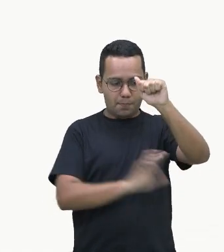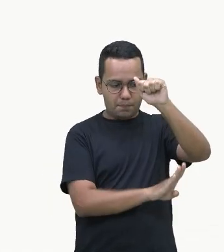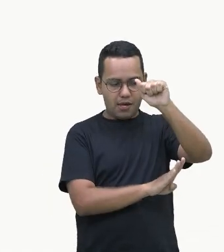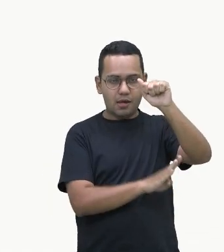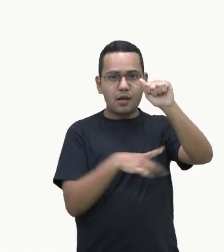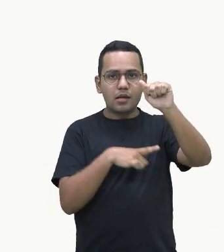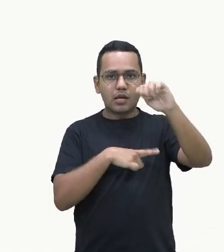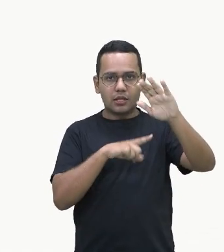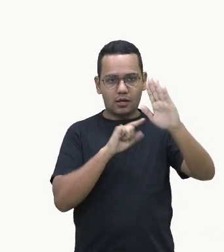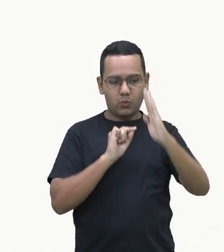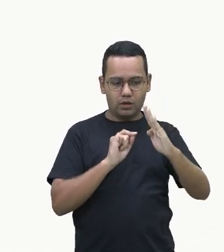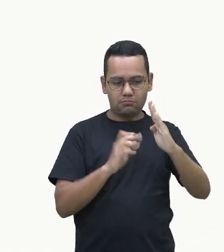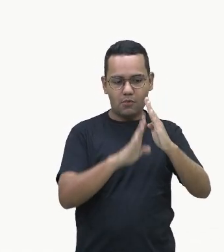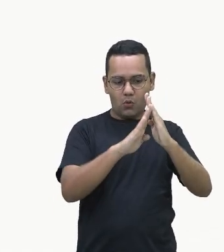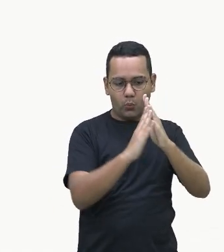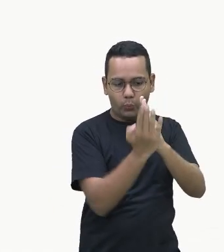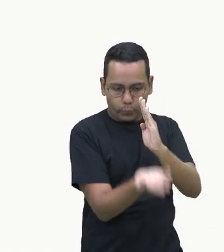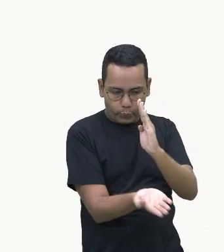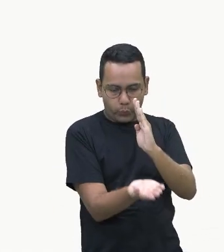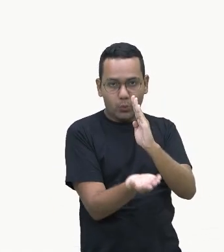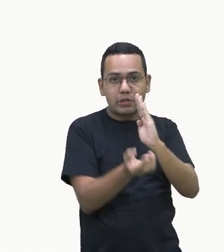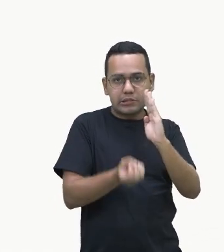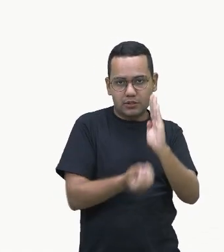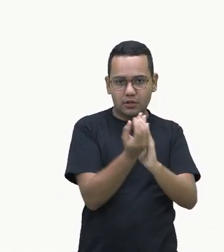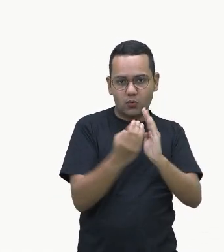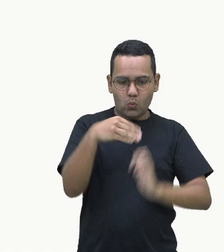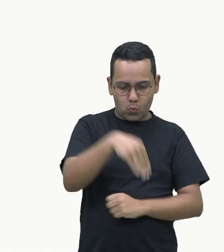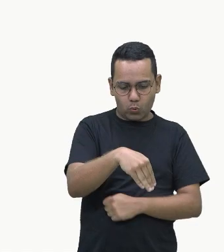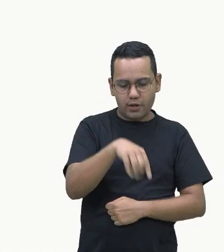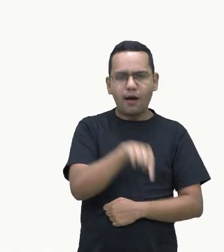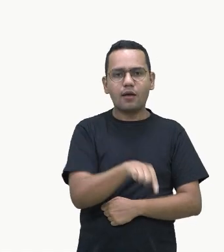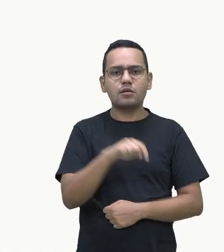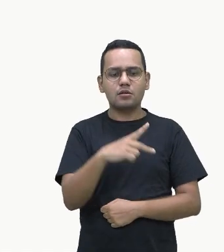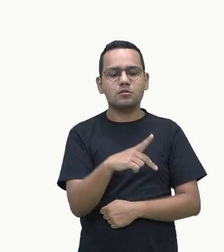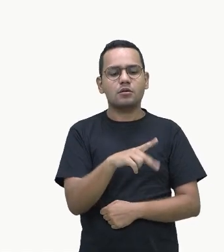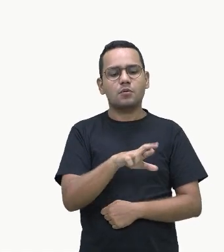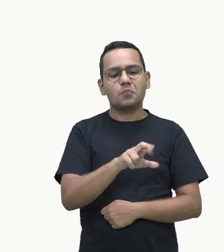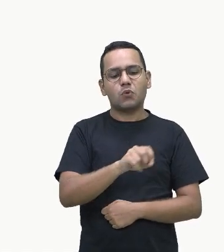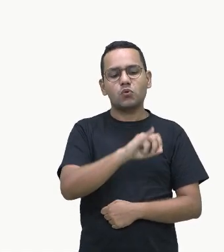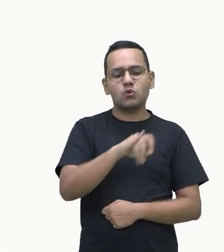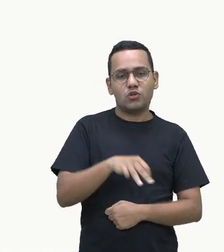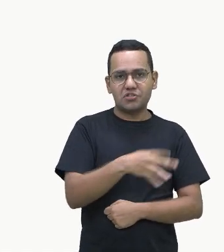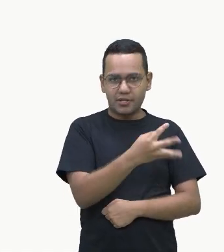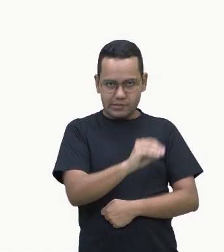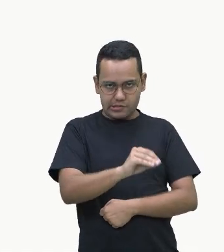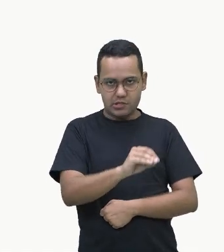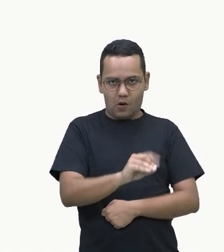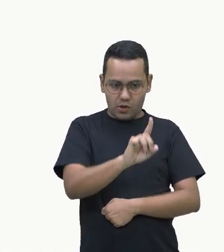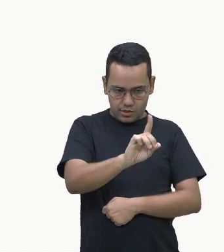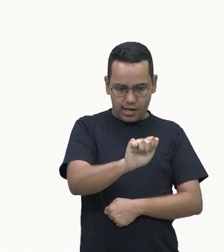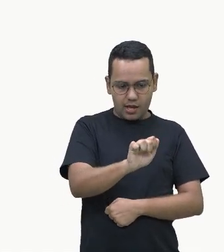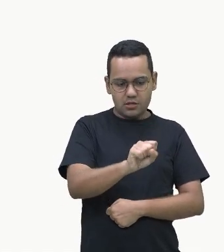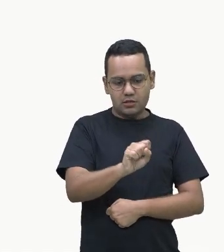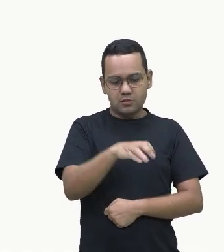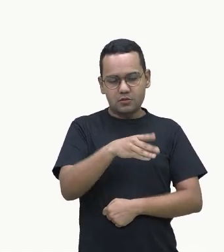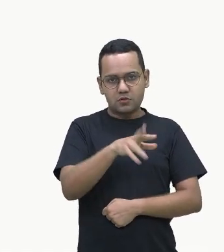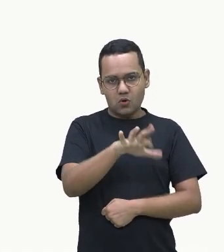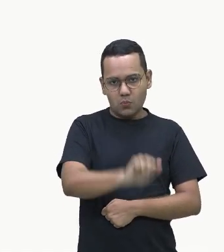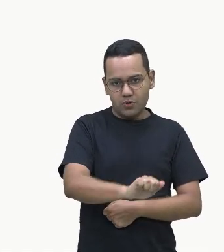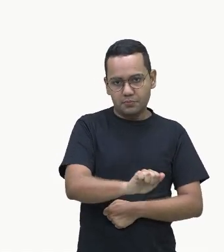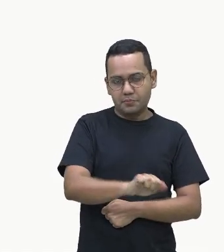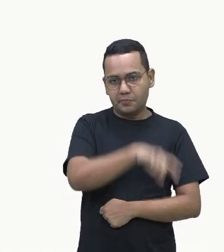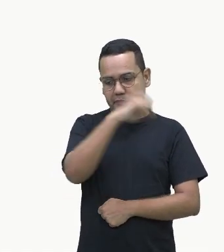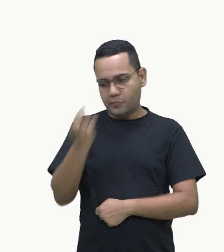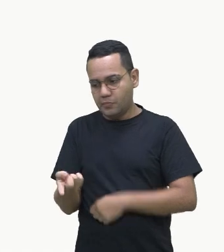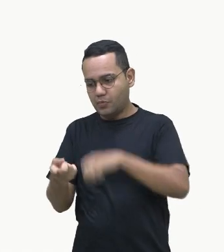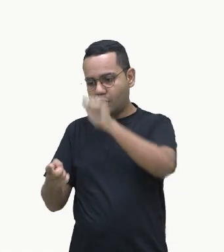projeção, o segmento M. E o mesmo raciocínio ali para o AC. Vai ter a sombra projetada e vai surgir ali